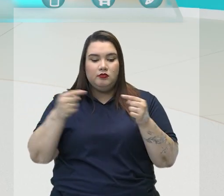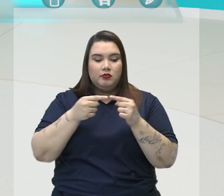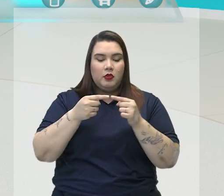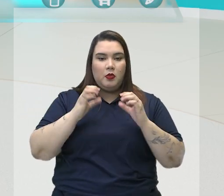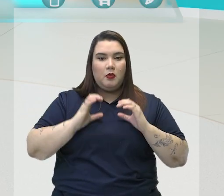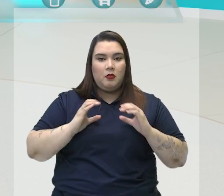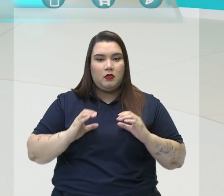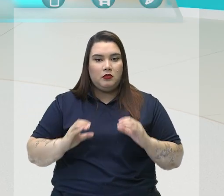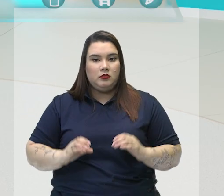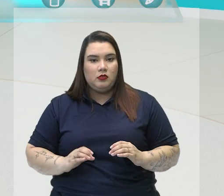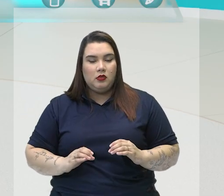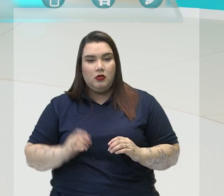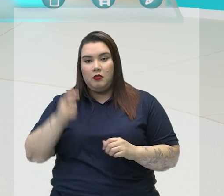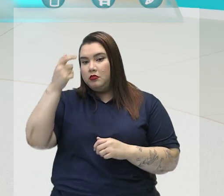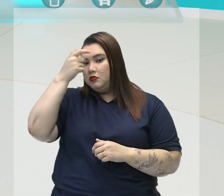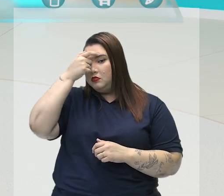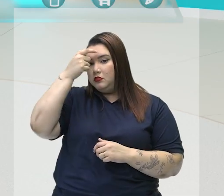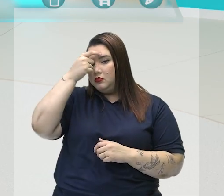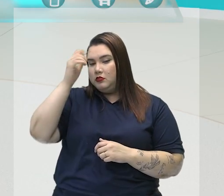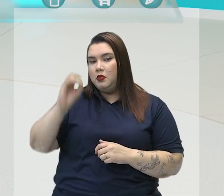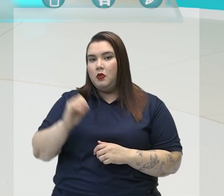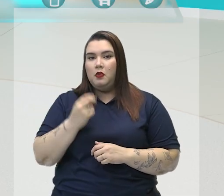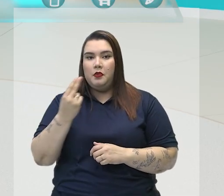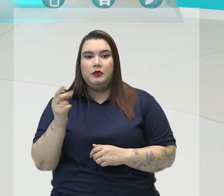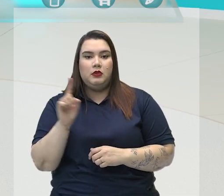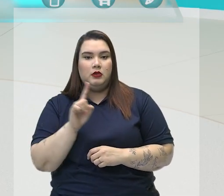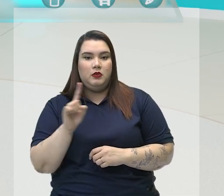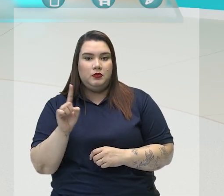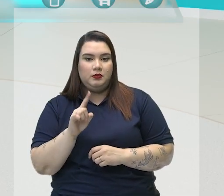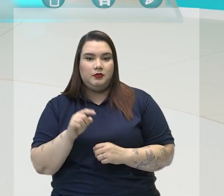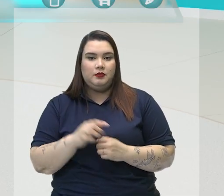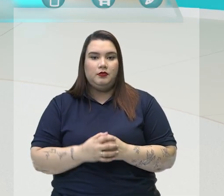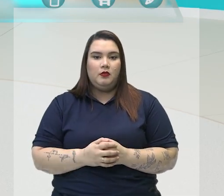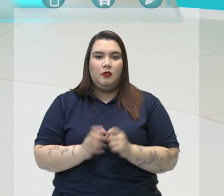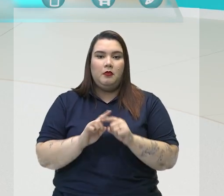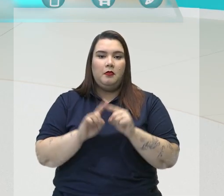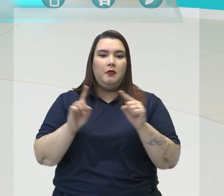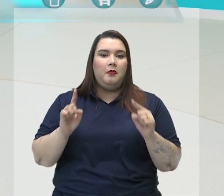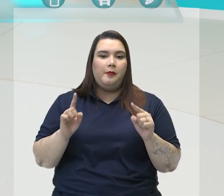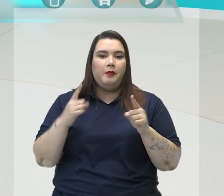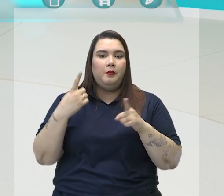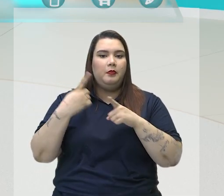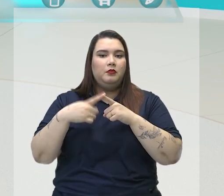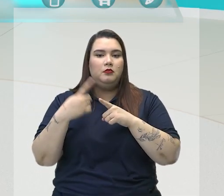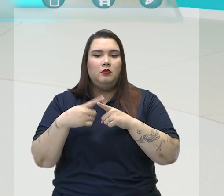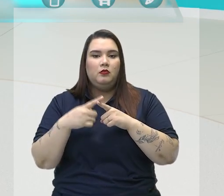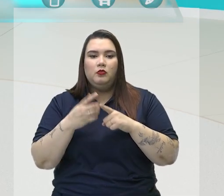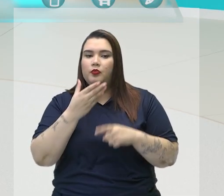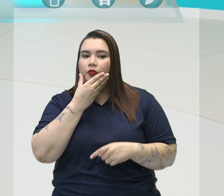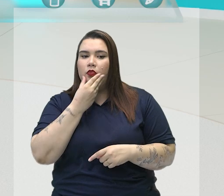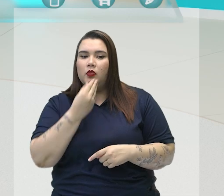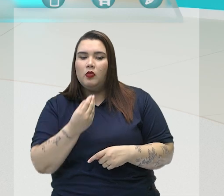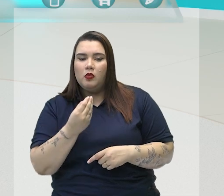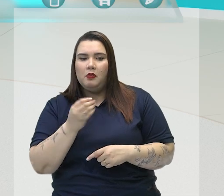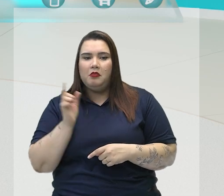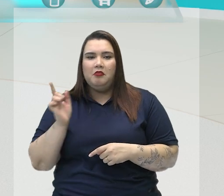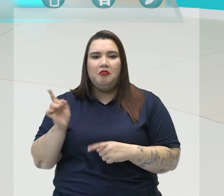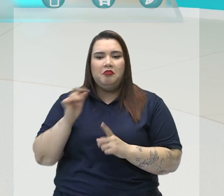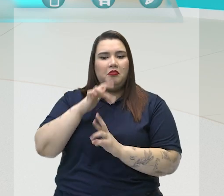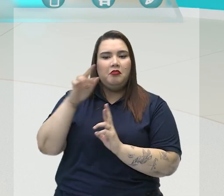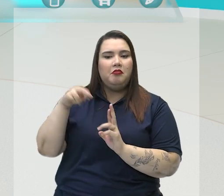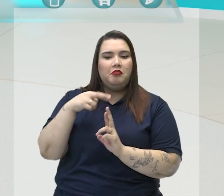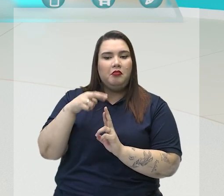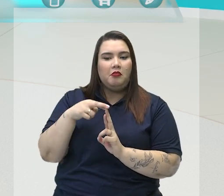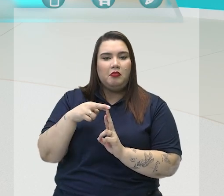comportamento, seja de forma consciente ou inconsciente. Mas, professora, por que o homem vitruviano?